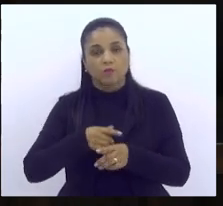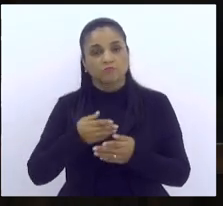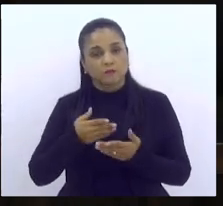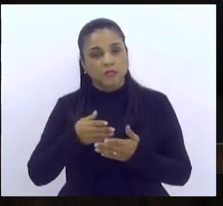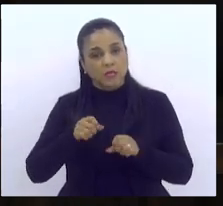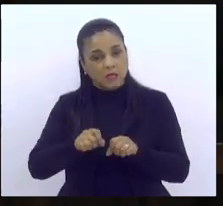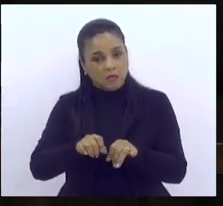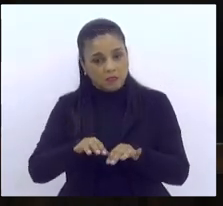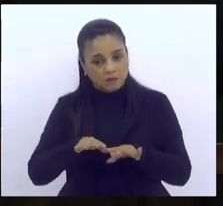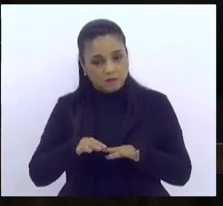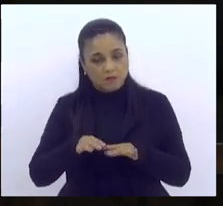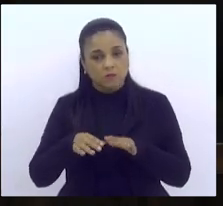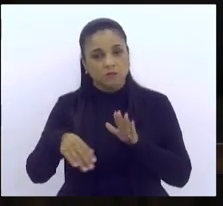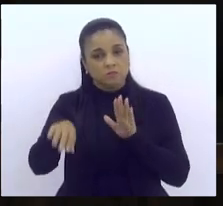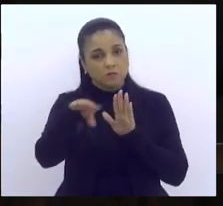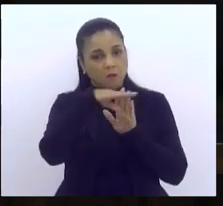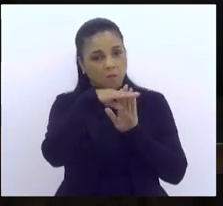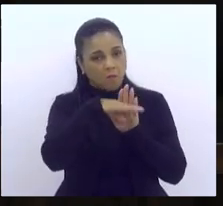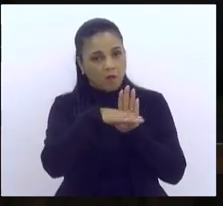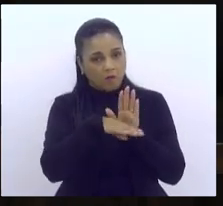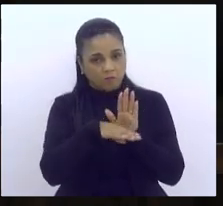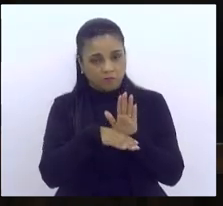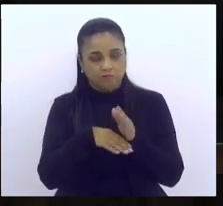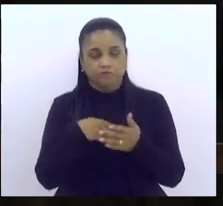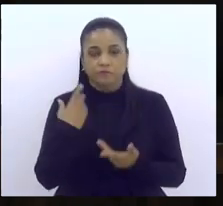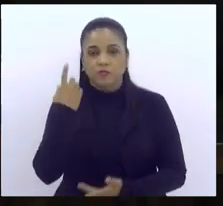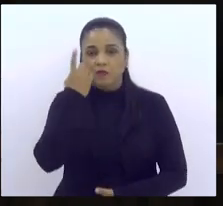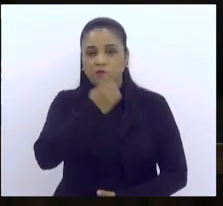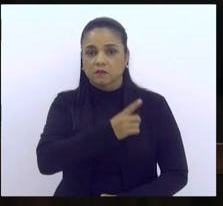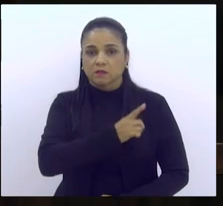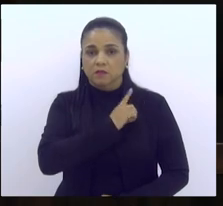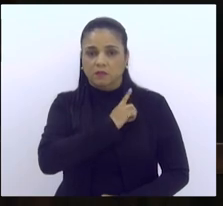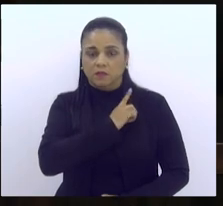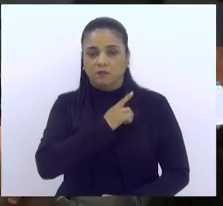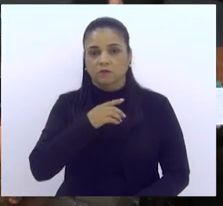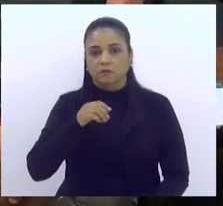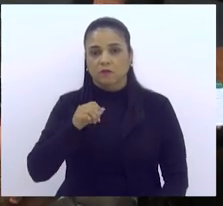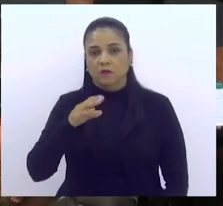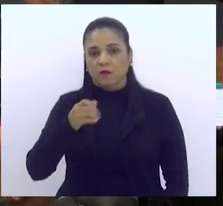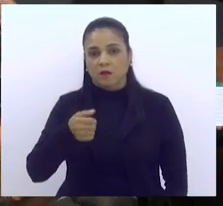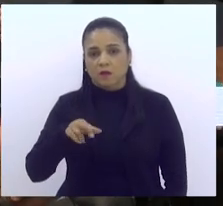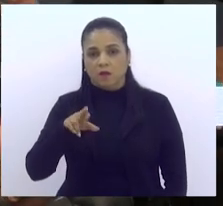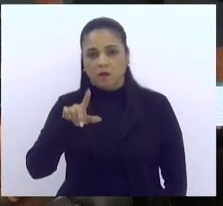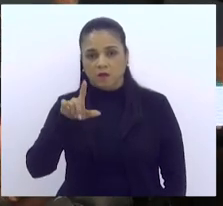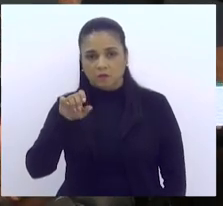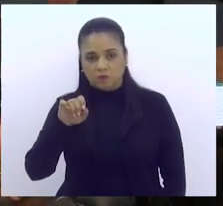adentrar na pauta do dia. Delegado Carlos Augusto, por favor.